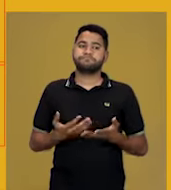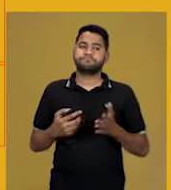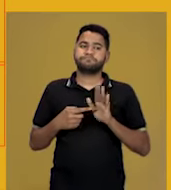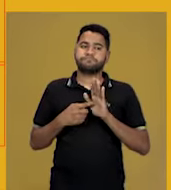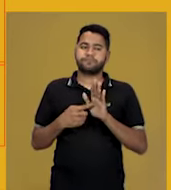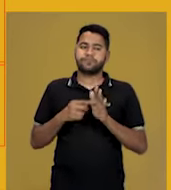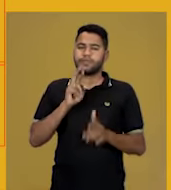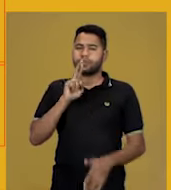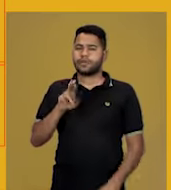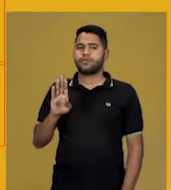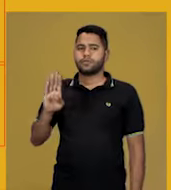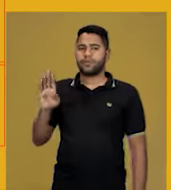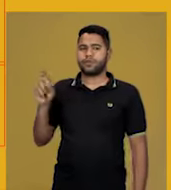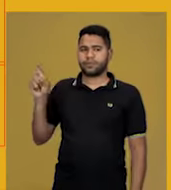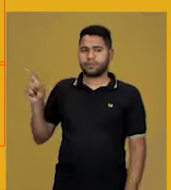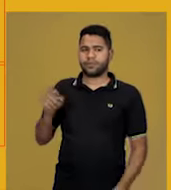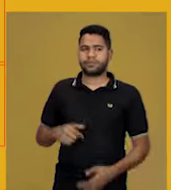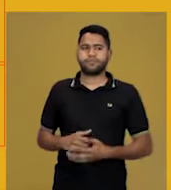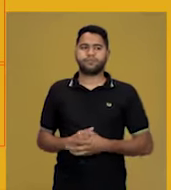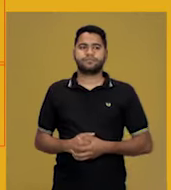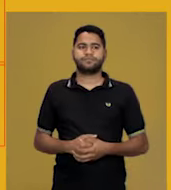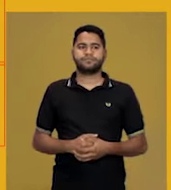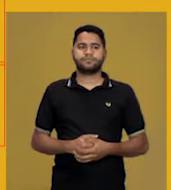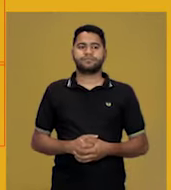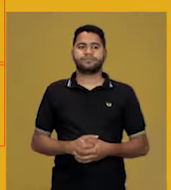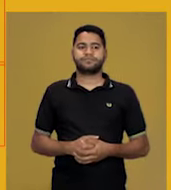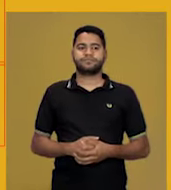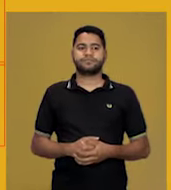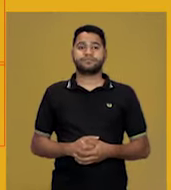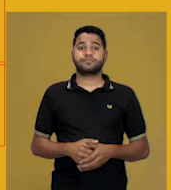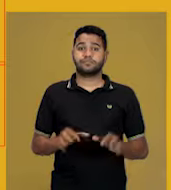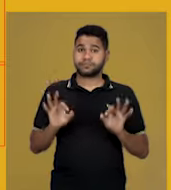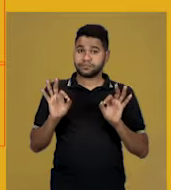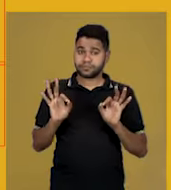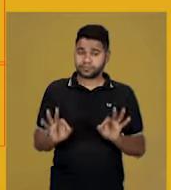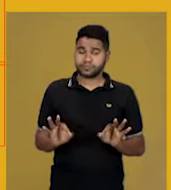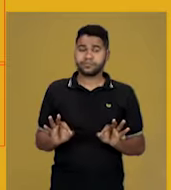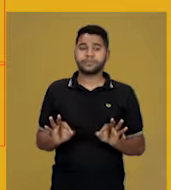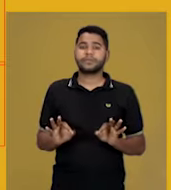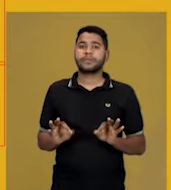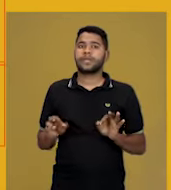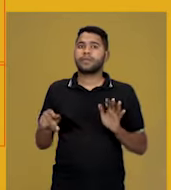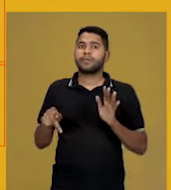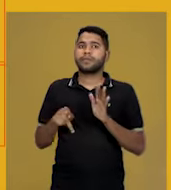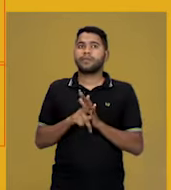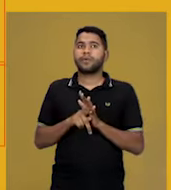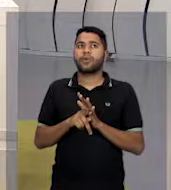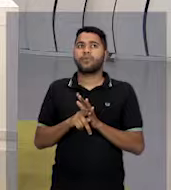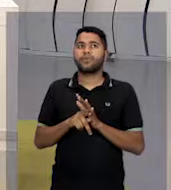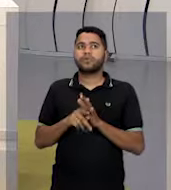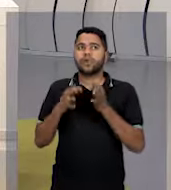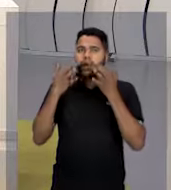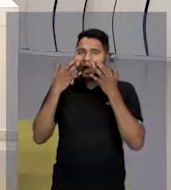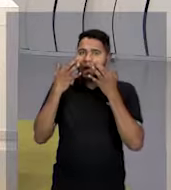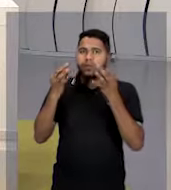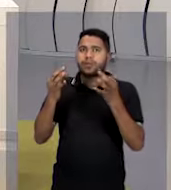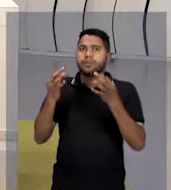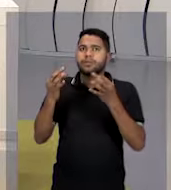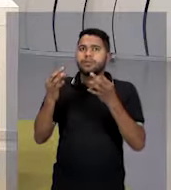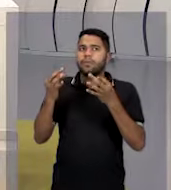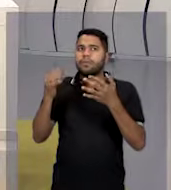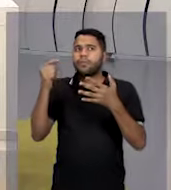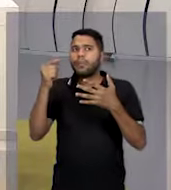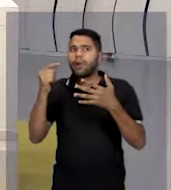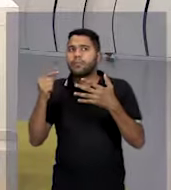dá a resposta na letra B da nossa questão. Certo? É tudo uma questão de atenção a